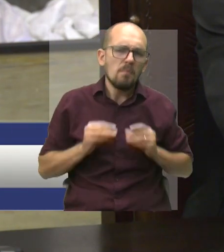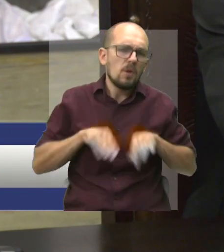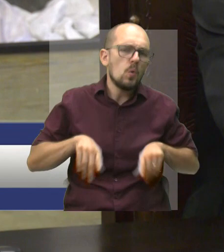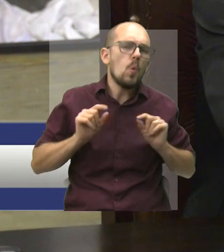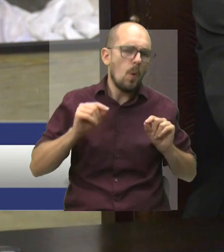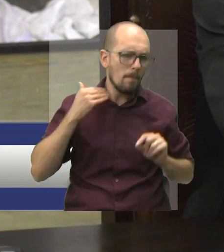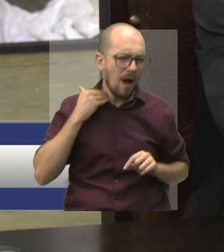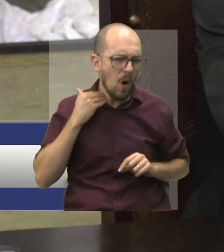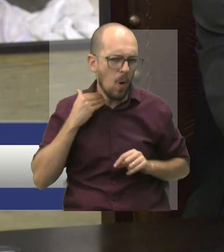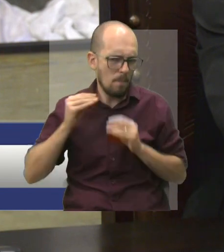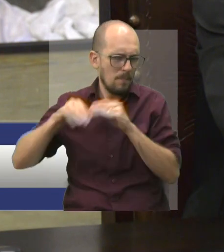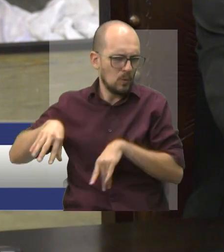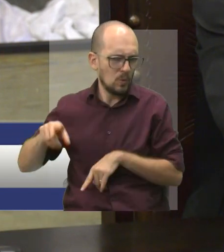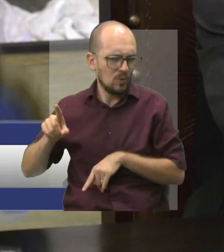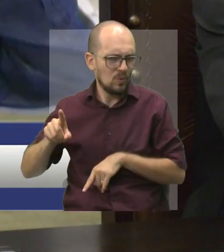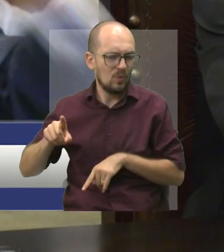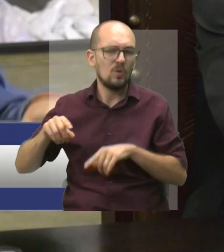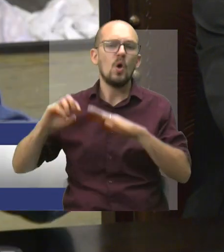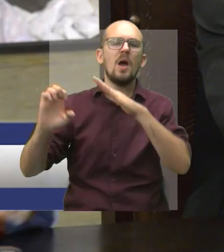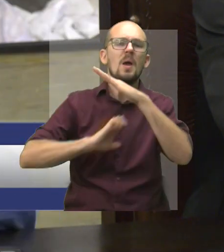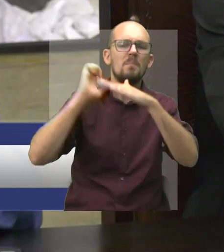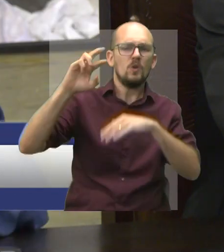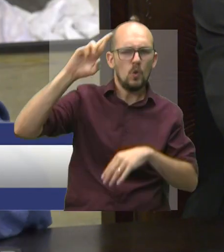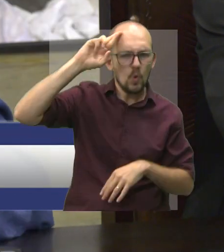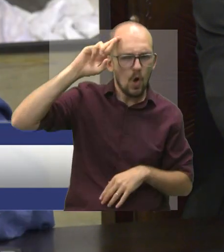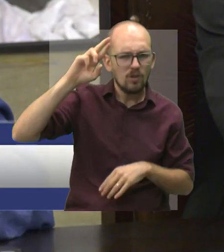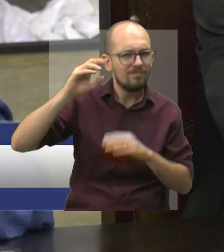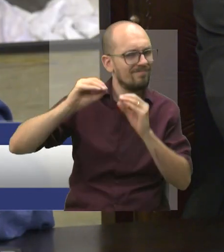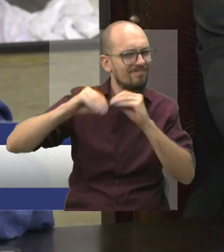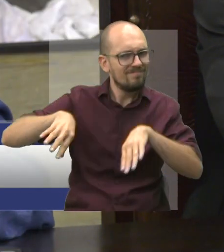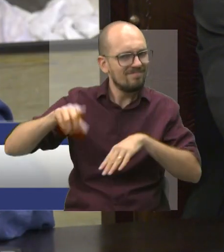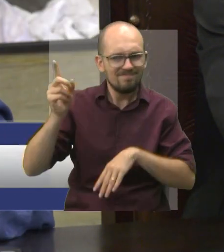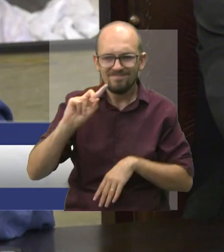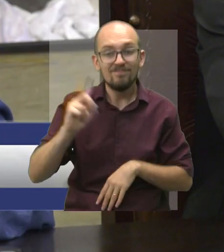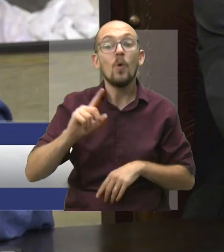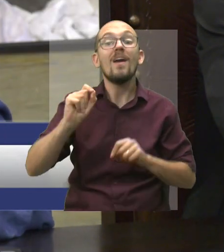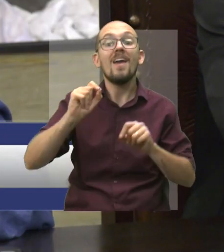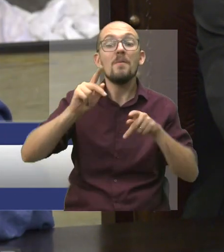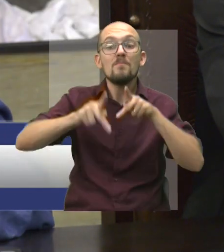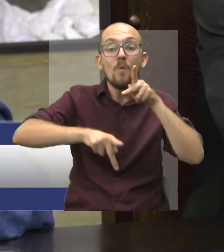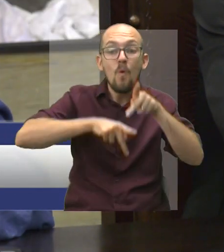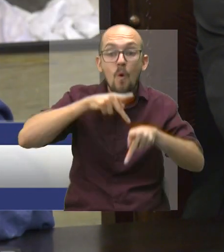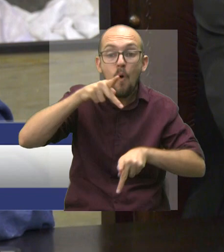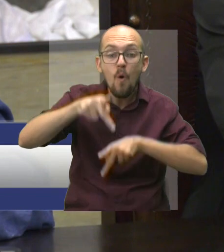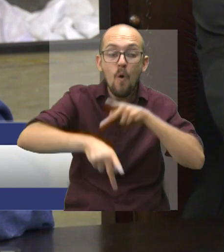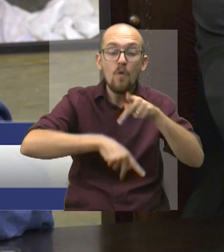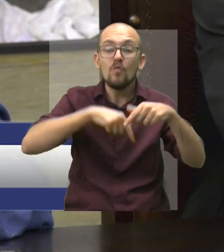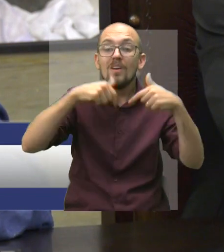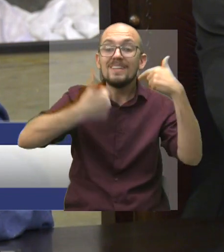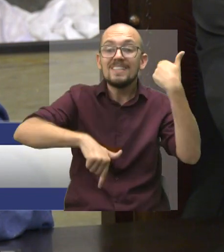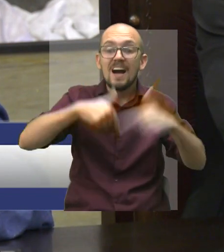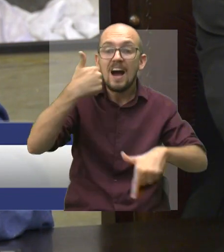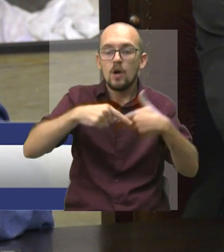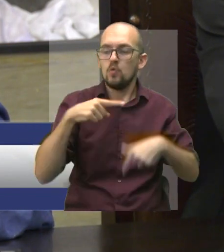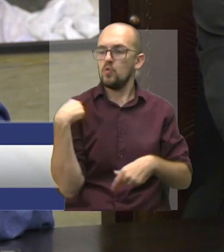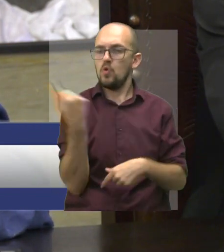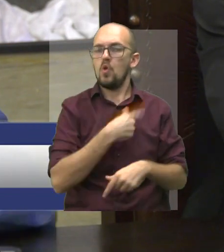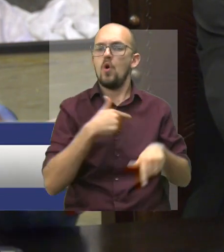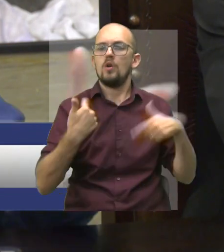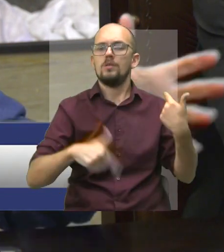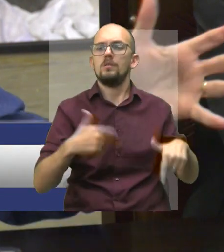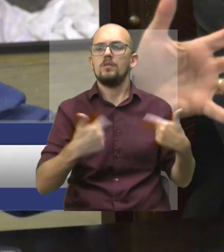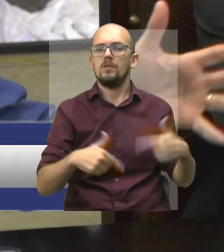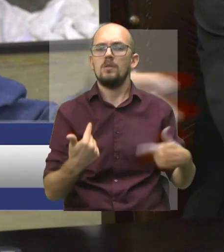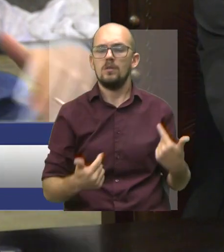Os empregadores? Não, os trabalhadores. Nós, trabalhadores. E